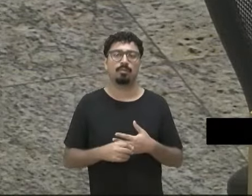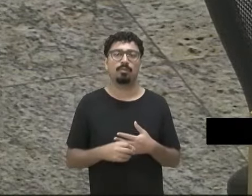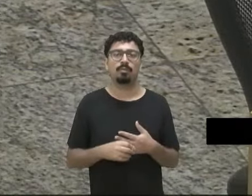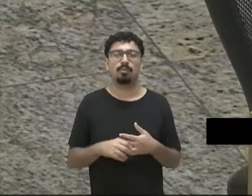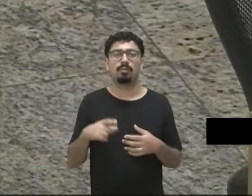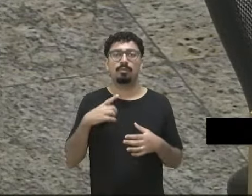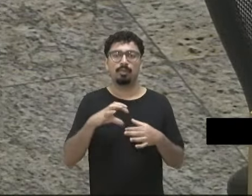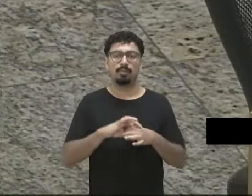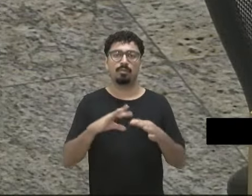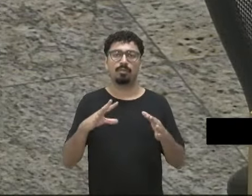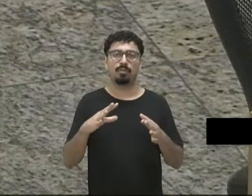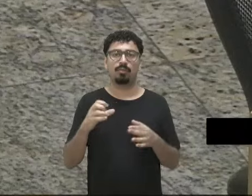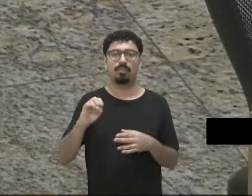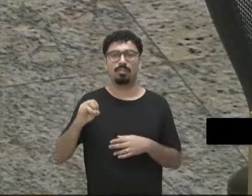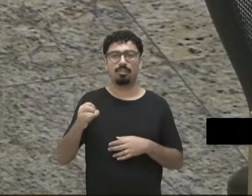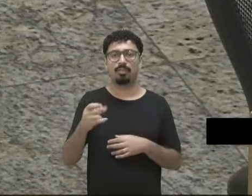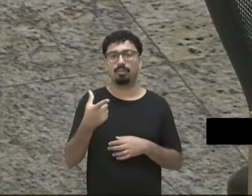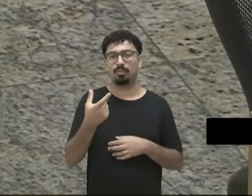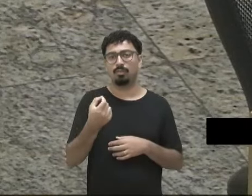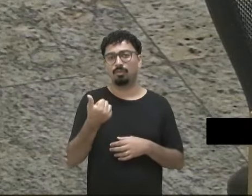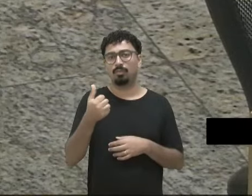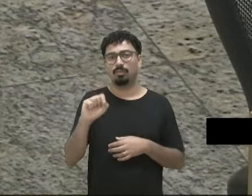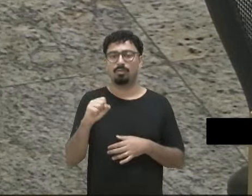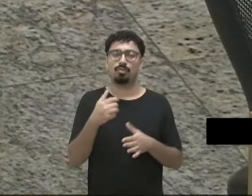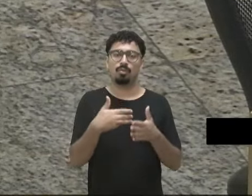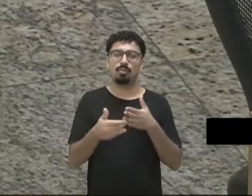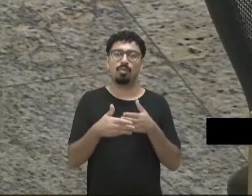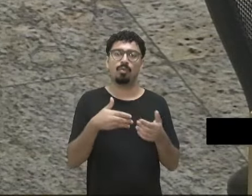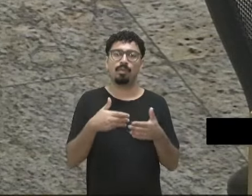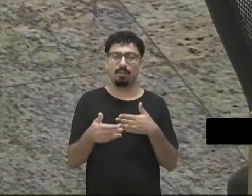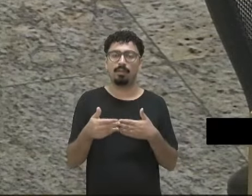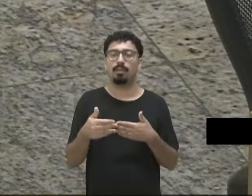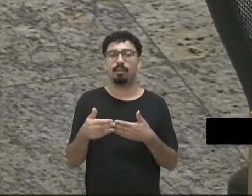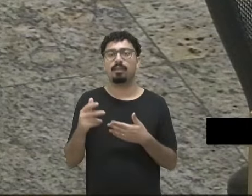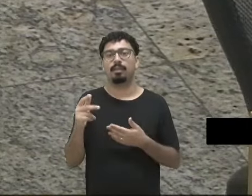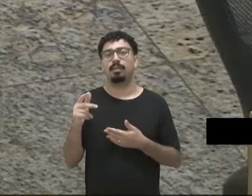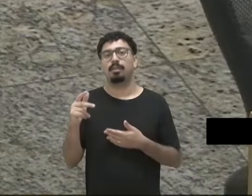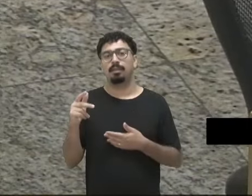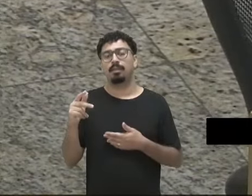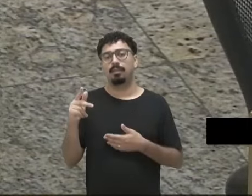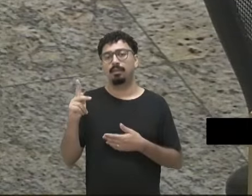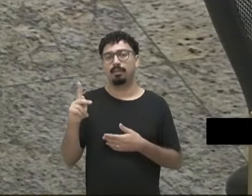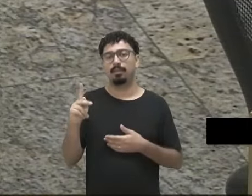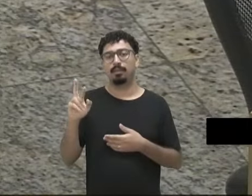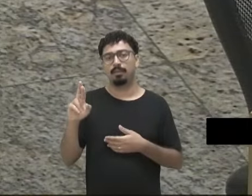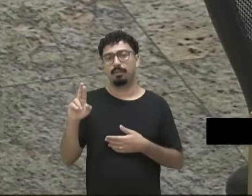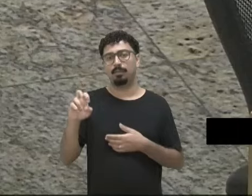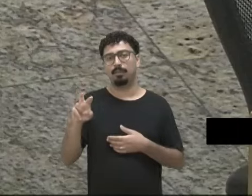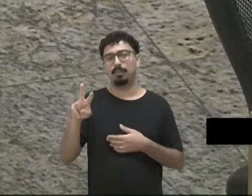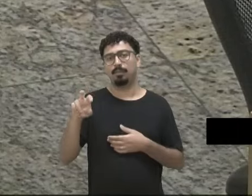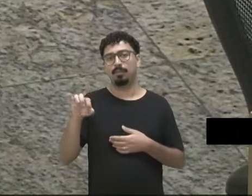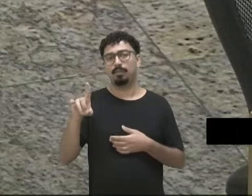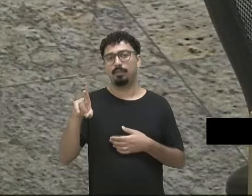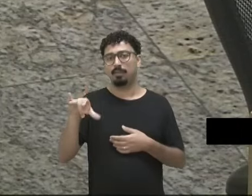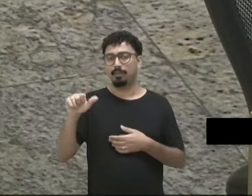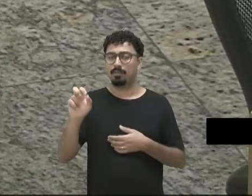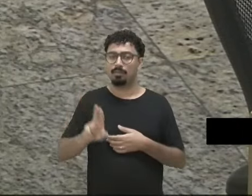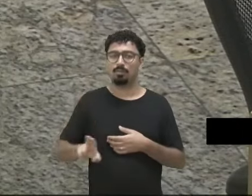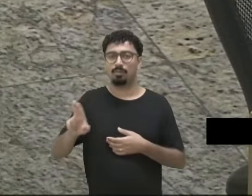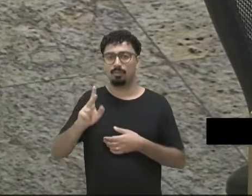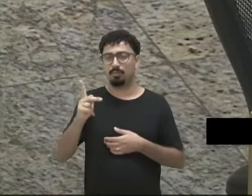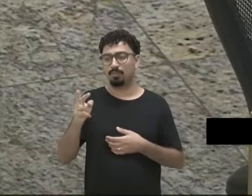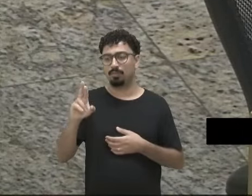de 2018, para que qualquer regime próprio de previdência faça adesão ao Progestão.